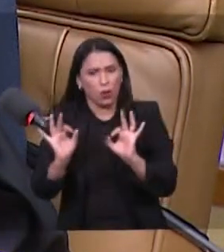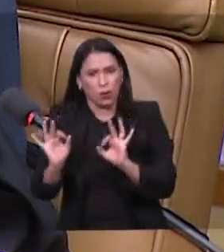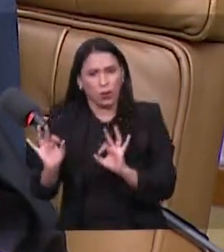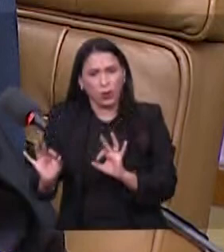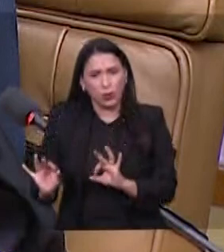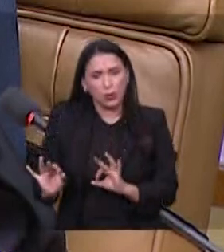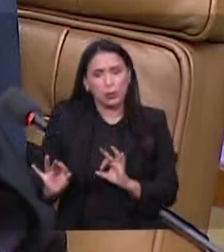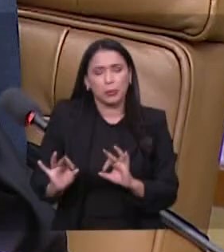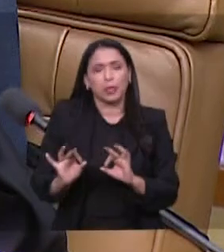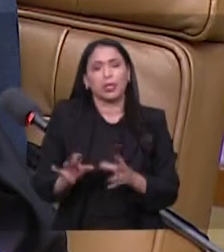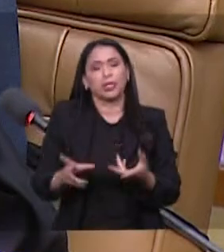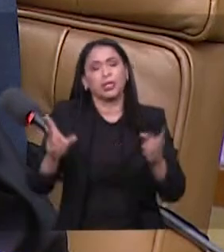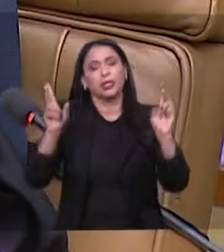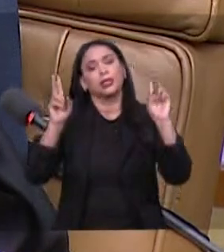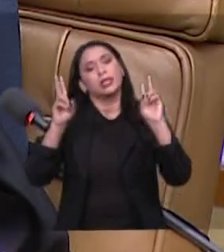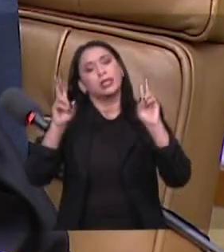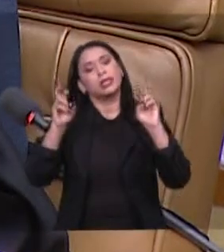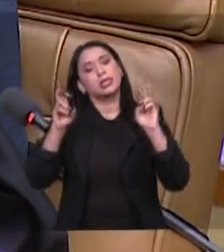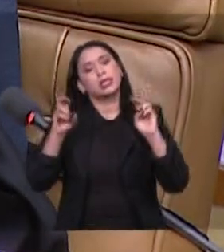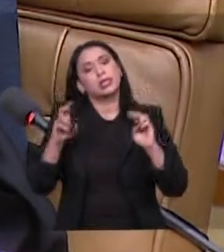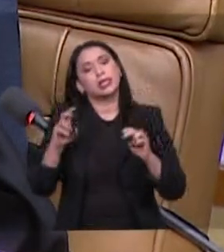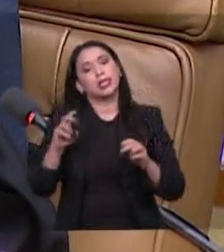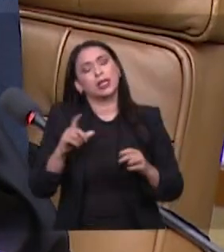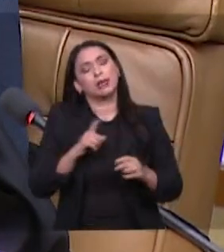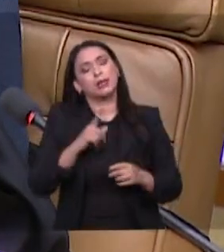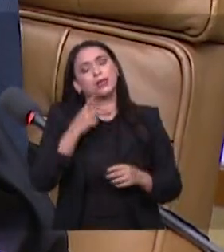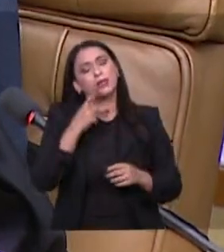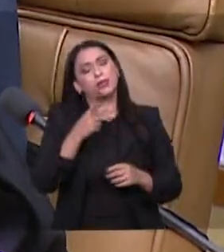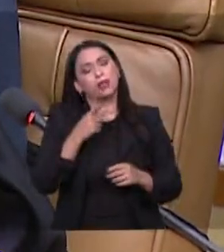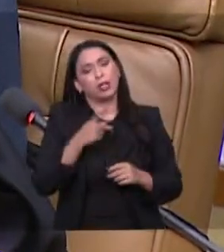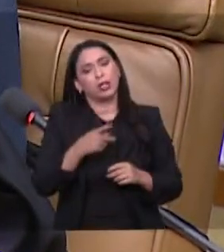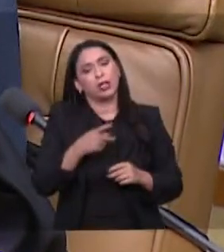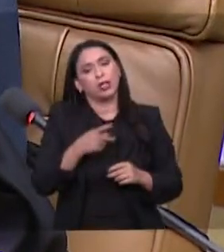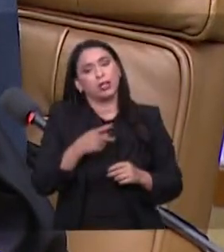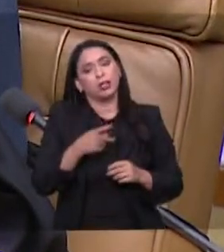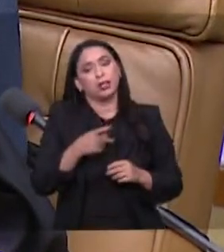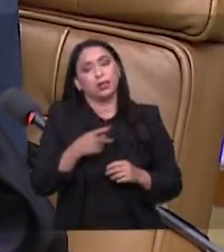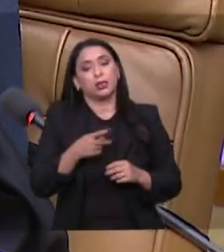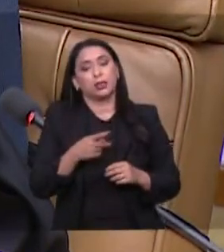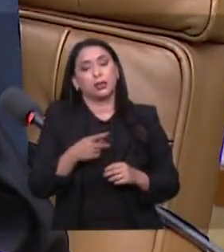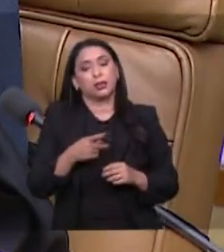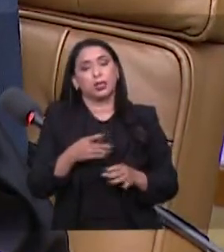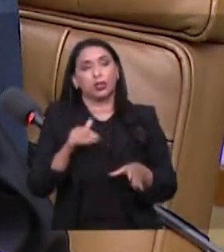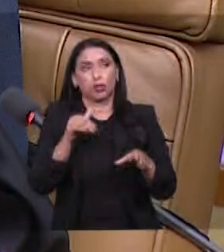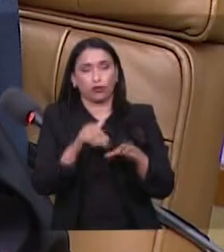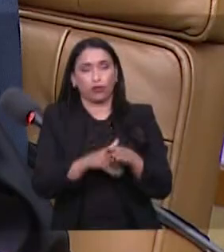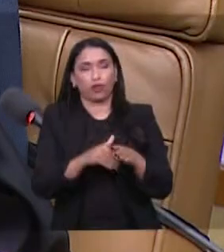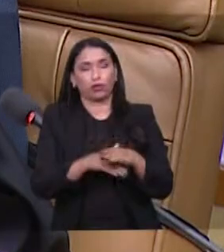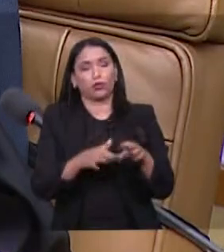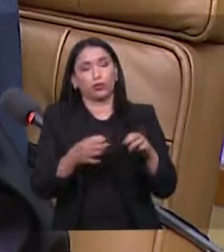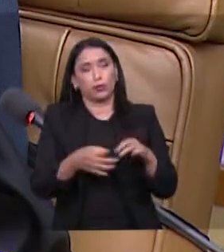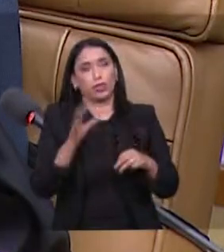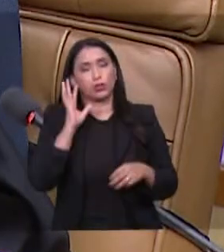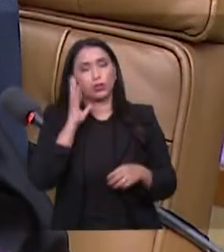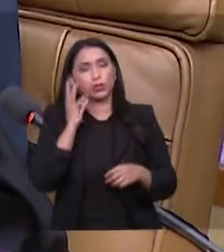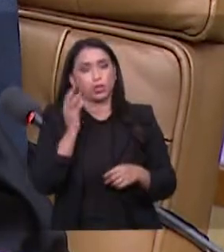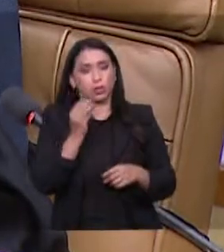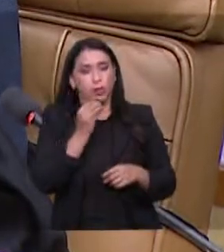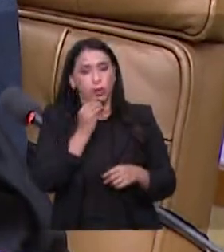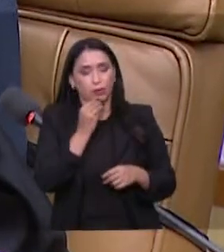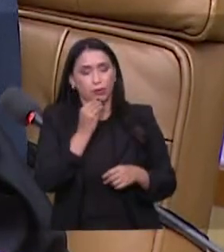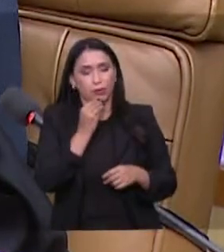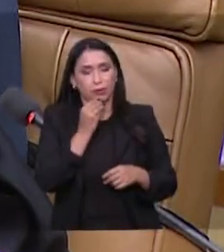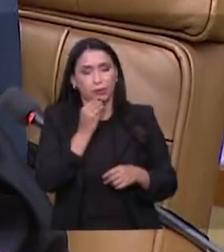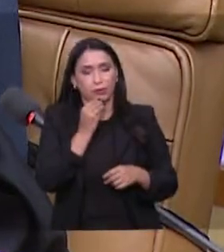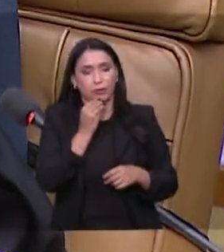essa matéria, de fazer uma observação que agora, diante da conclusão do voto, o eminente ministro Dias Toffoli,